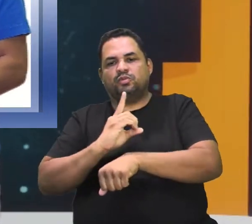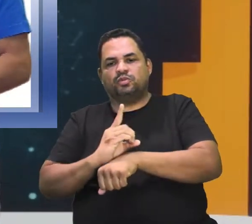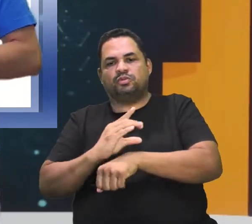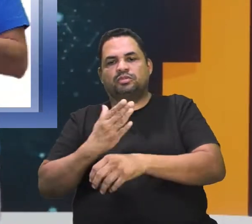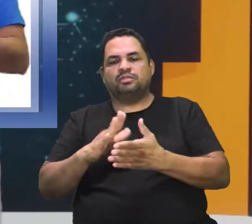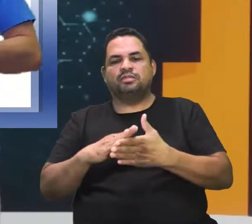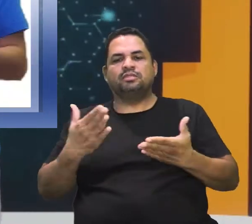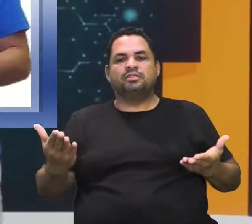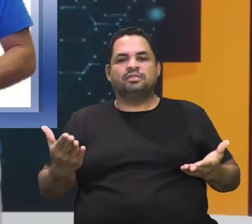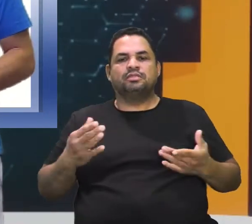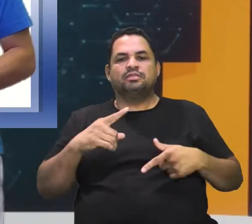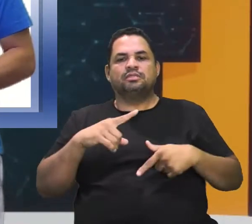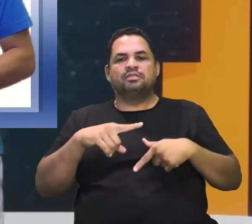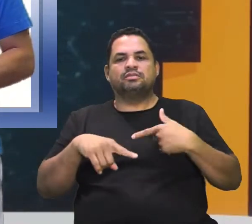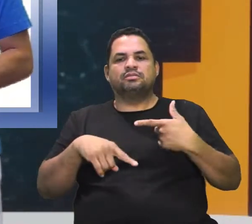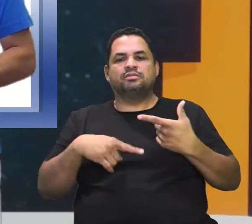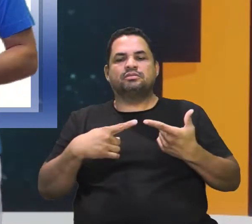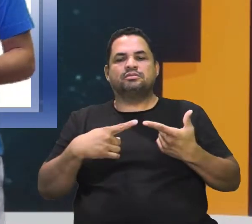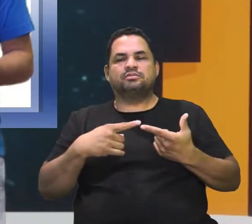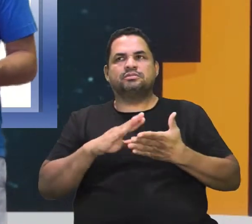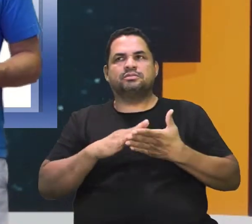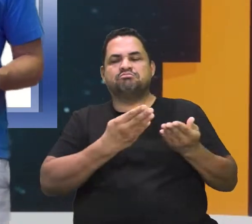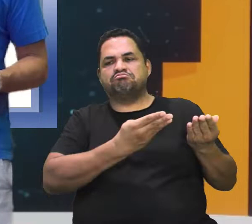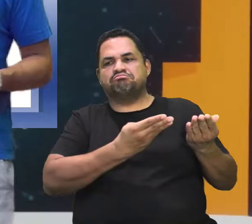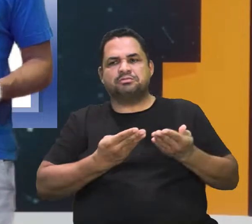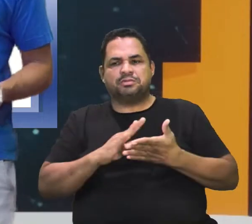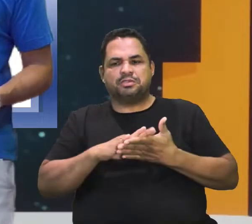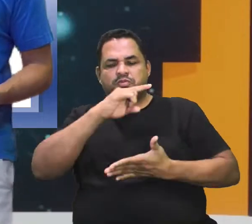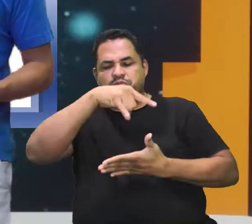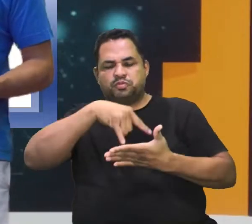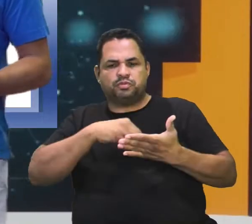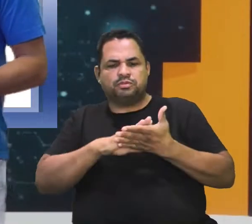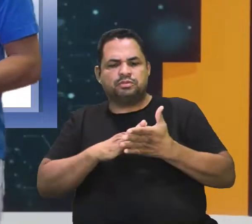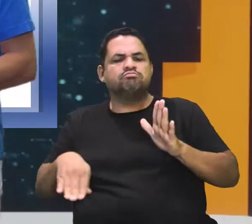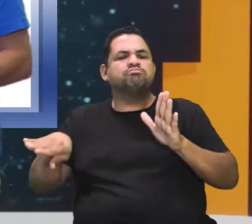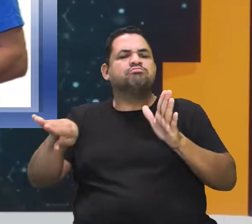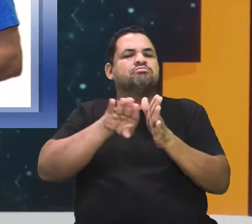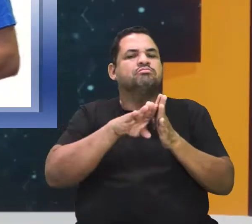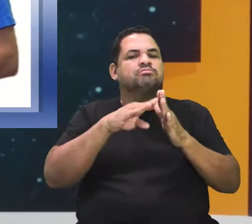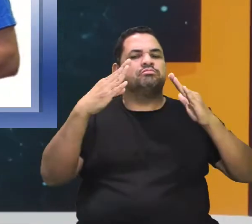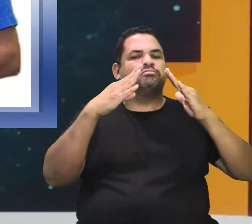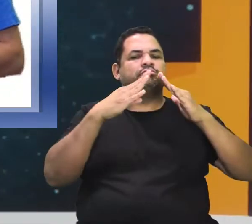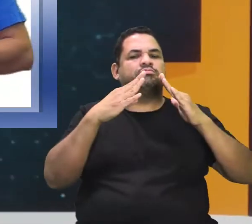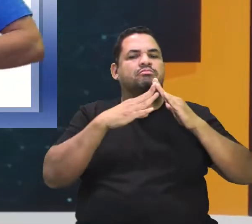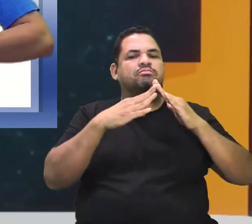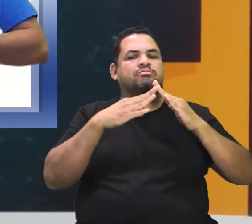escola uma vez para ver a questão de alguns documentos. Quando eu cheguei lá, a escola